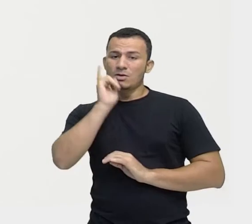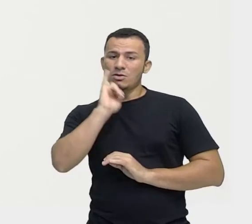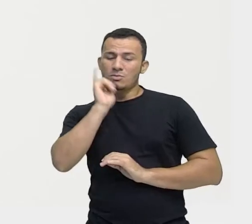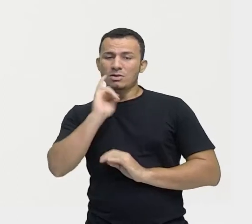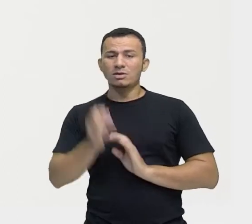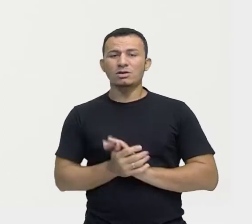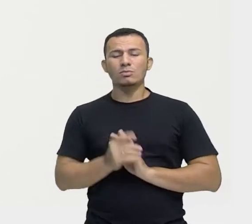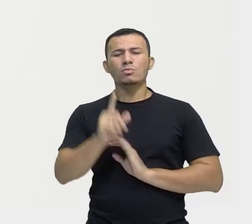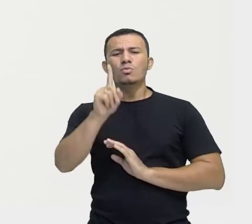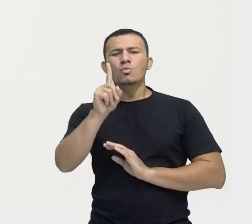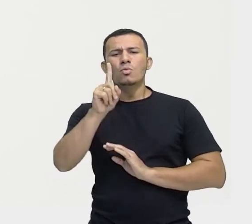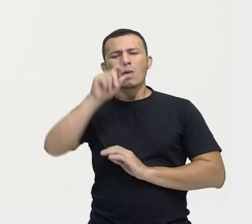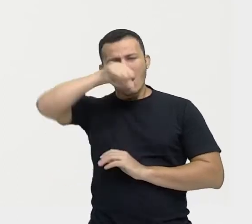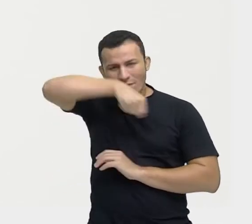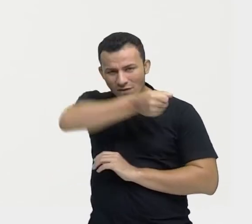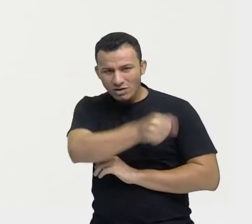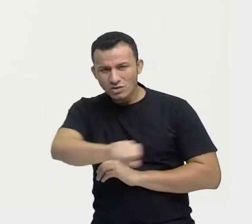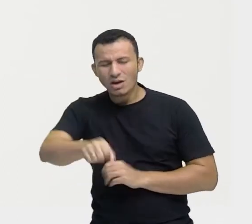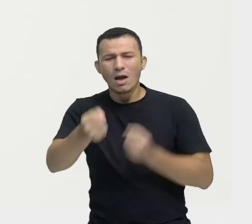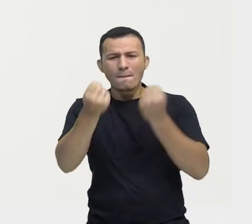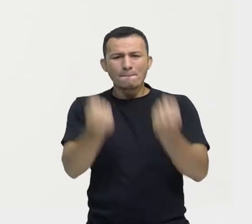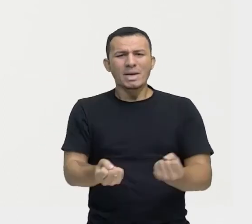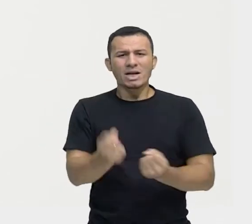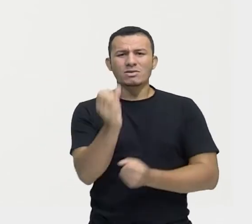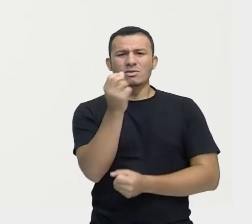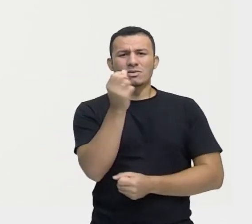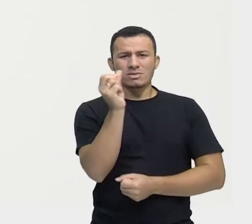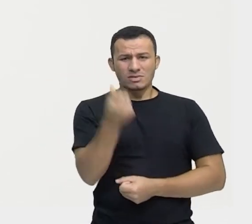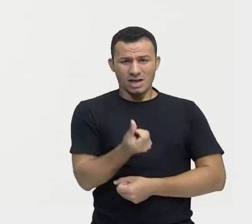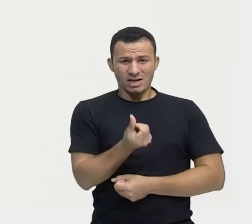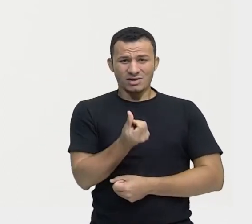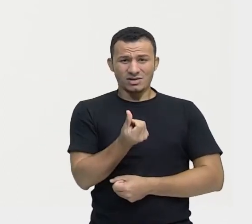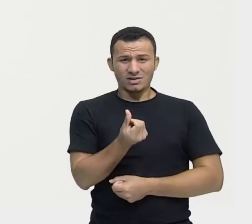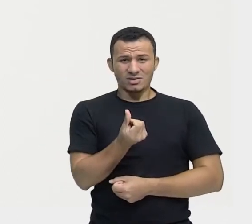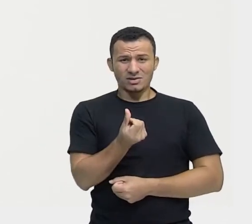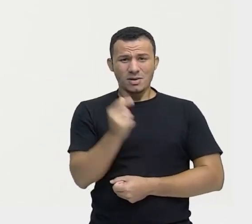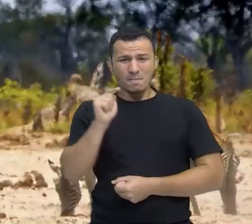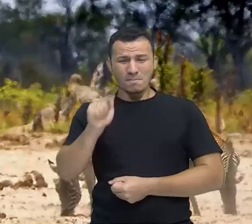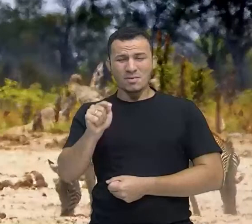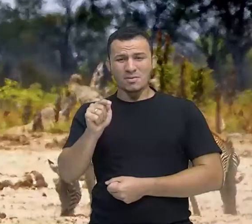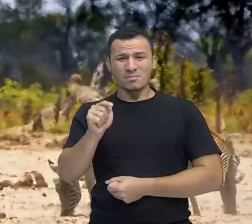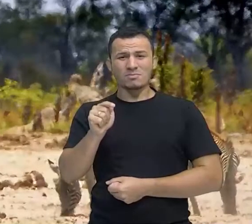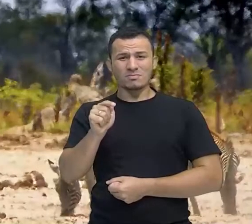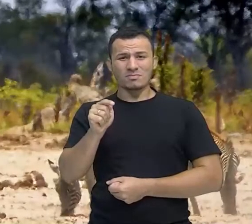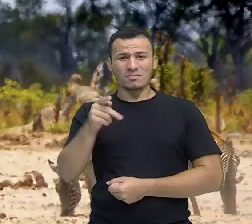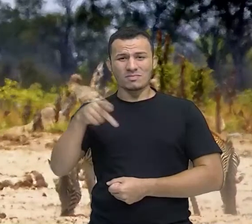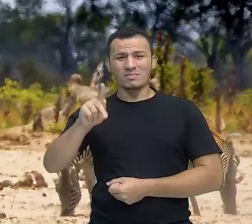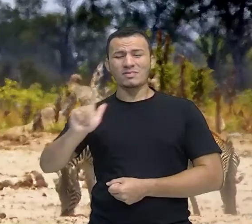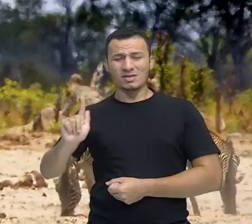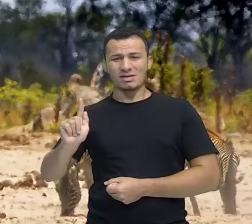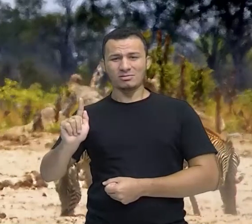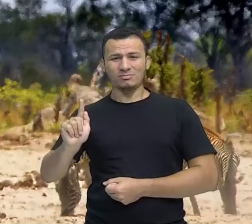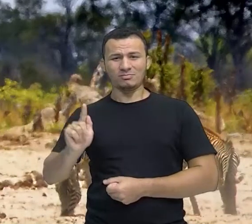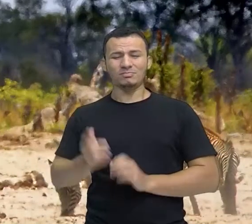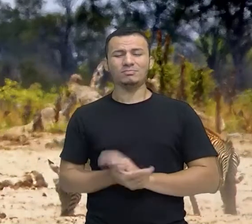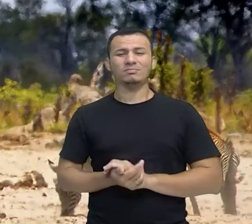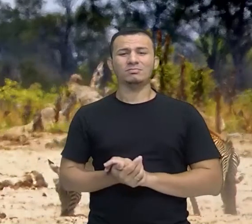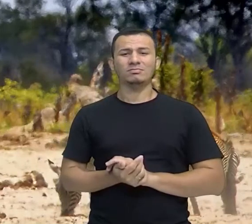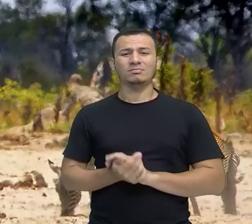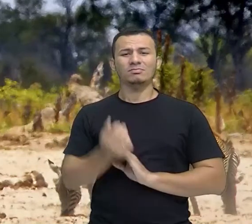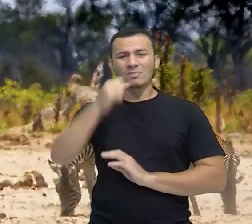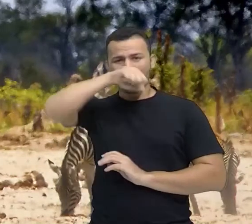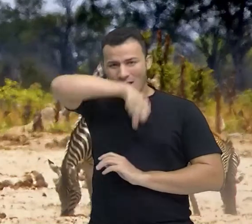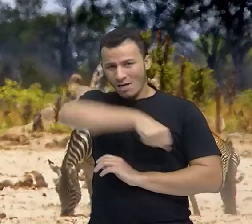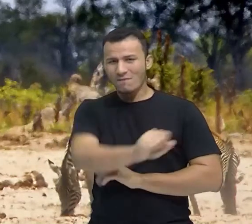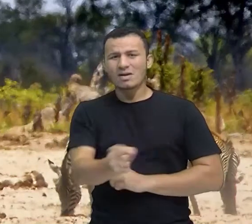pesar 6 toneladas. Qual é o peso desse elefante em quilos? Aqui comigo. Então, vimos aí que um elefante da savana pode pesar